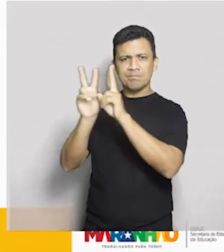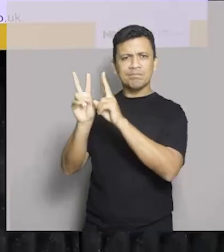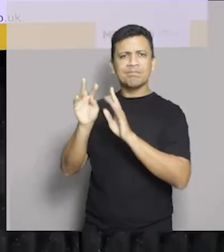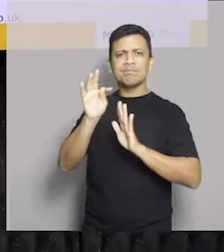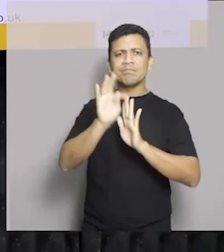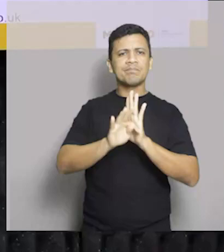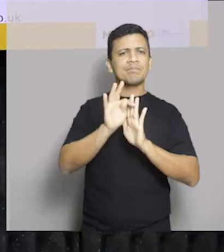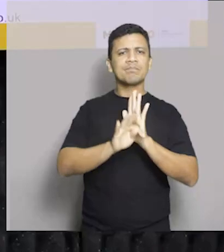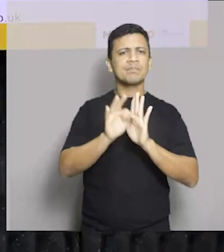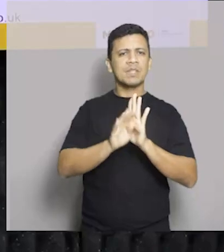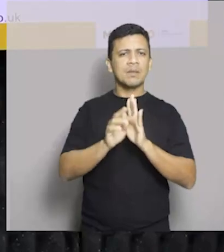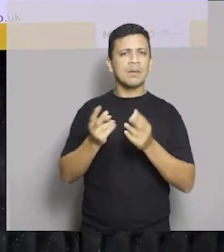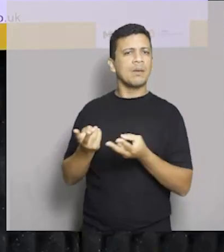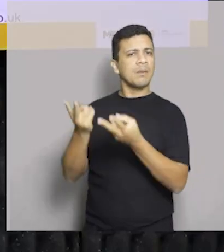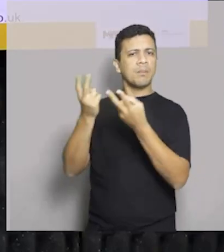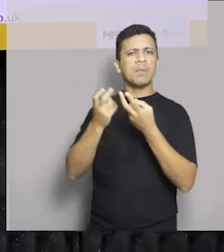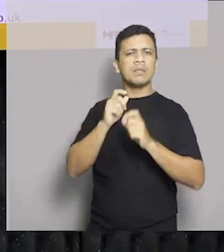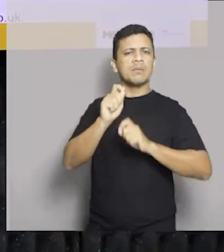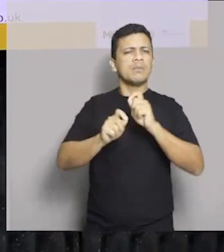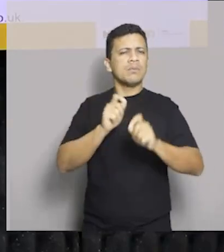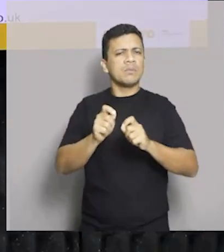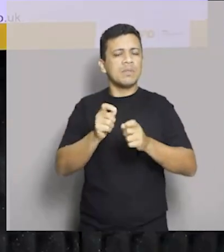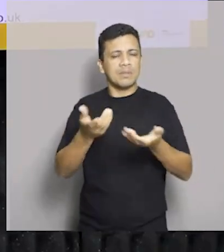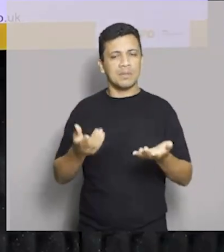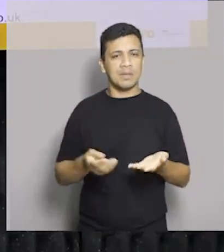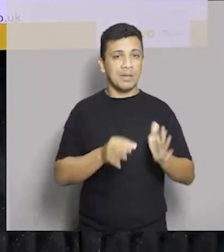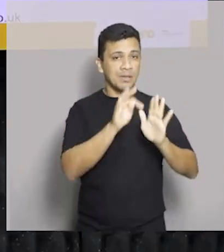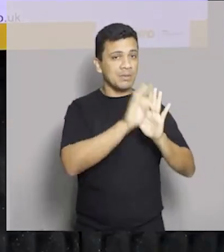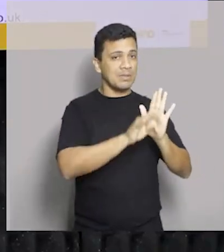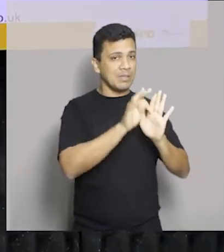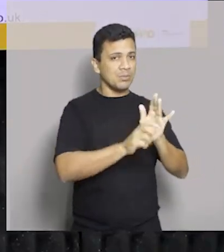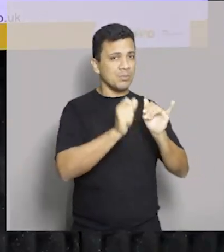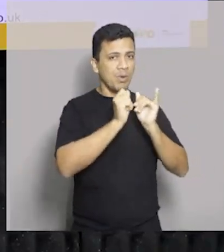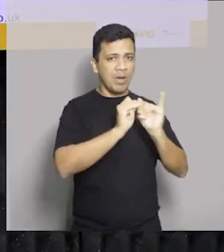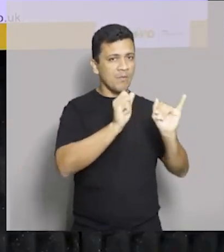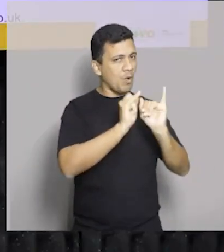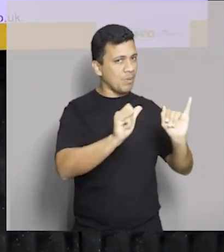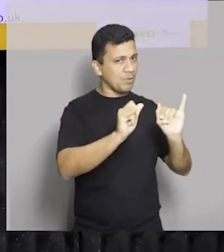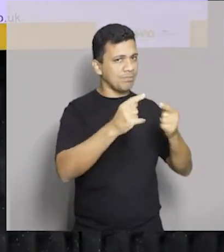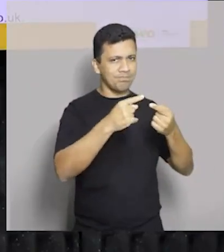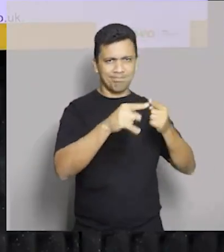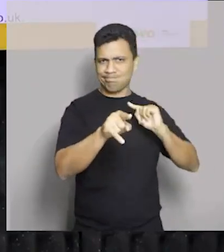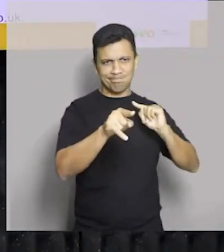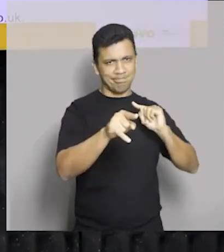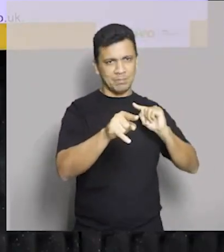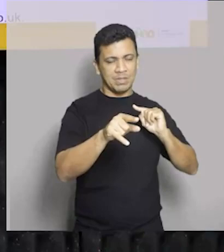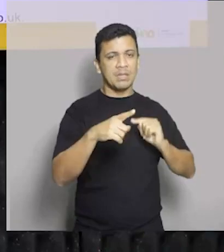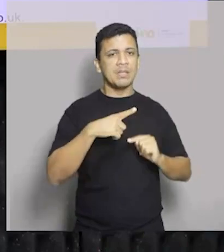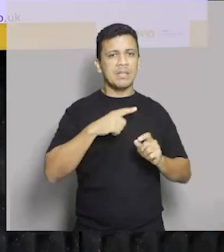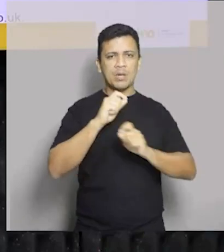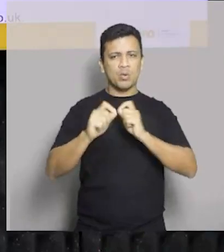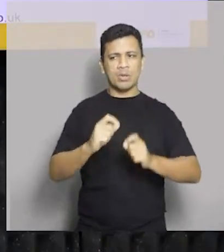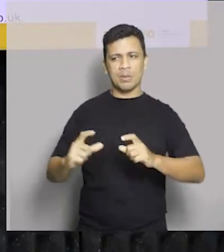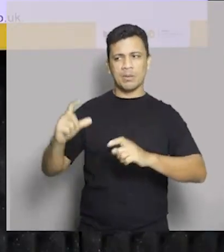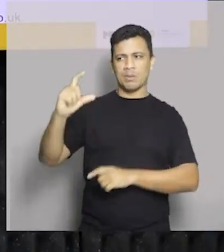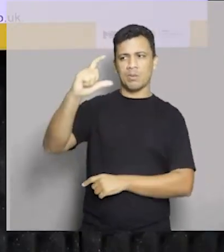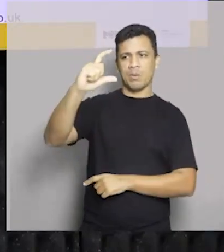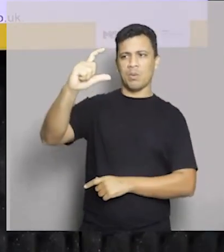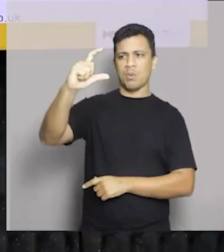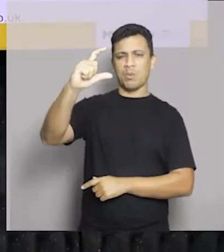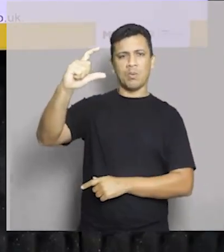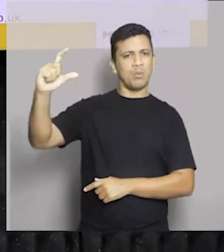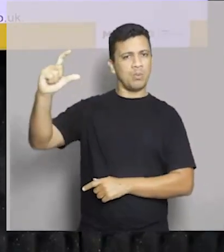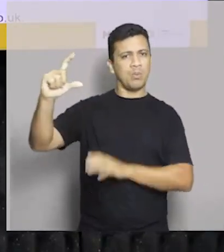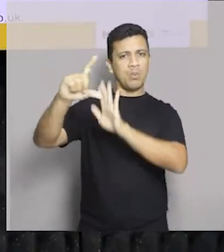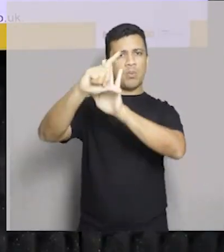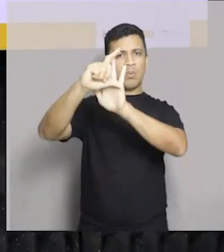do texto, você já percebe que esse texto não é um texto informativo. Ele é um texto que está dividido em verso, tá? Então, isso aqui é a